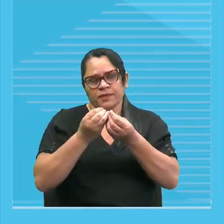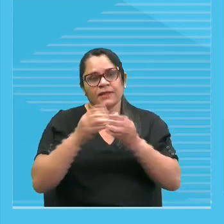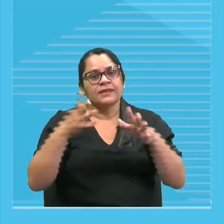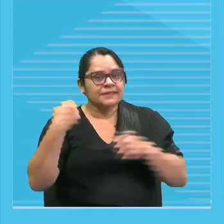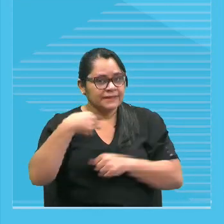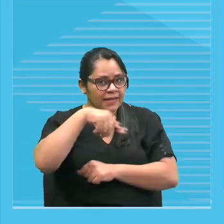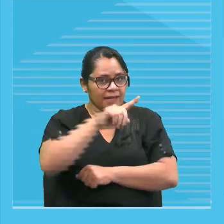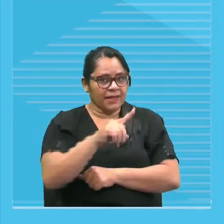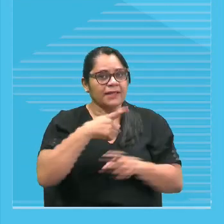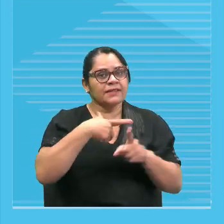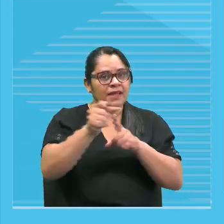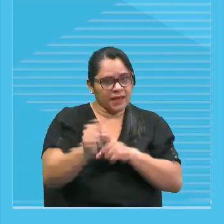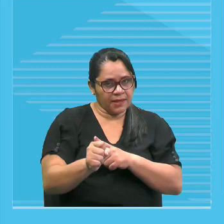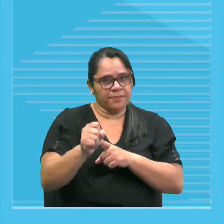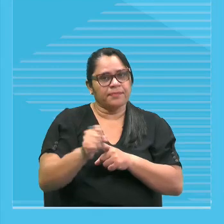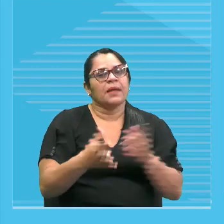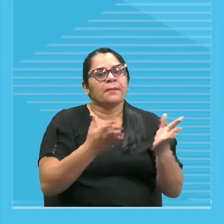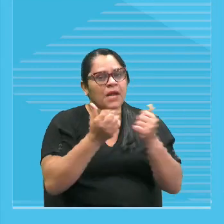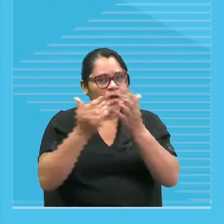tira gosto né